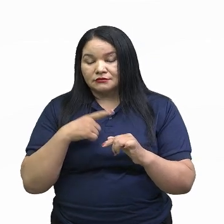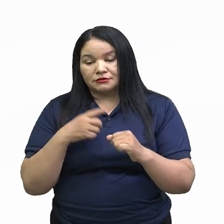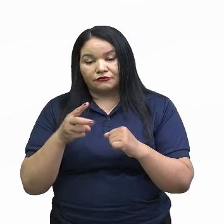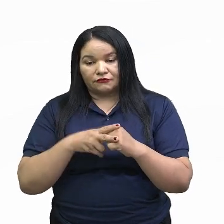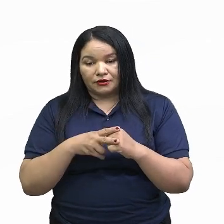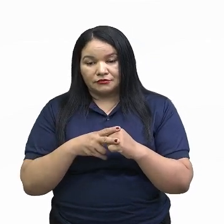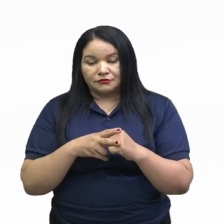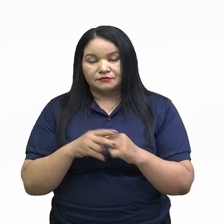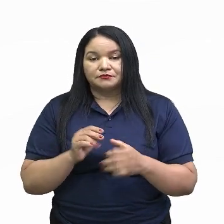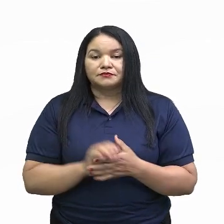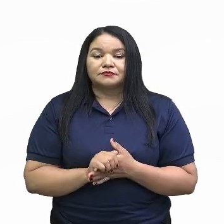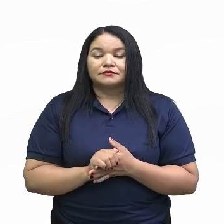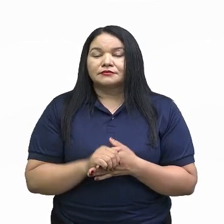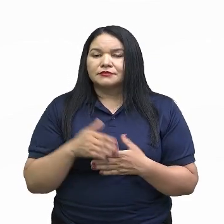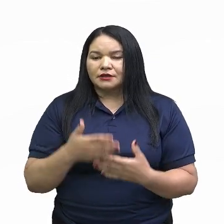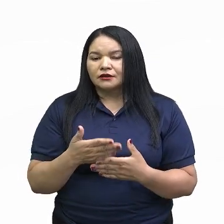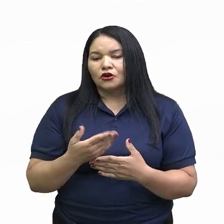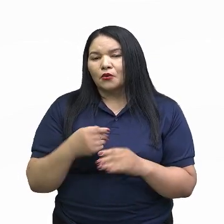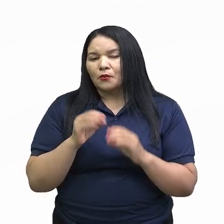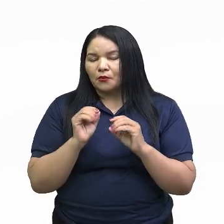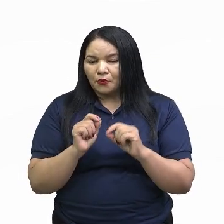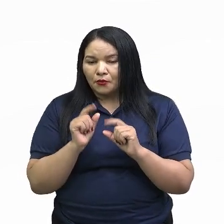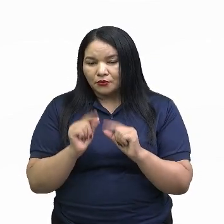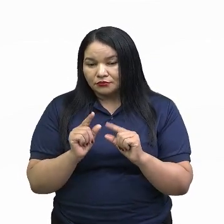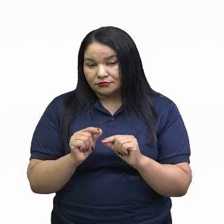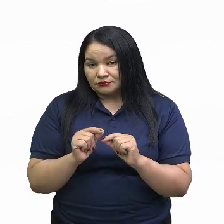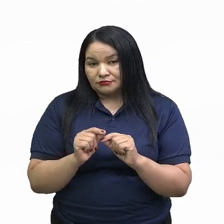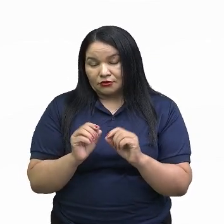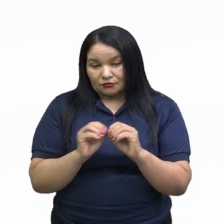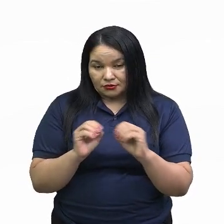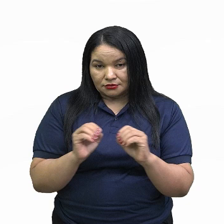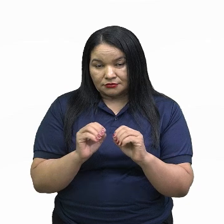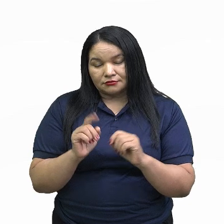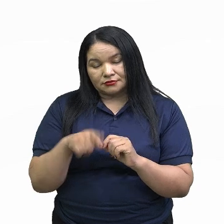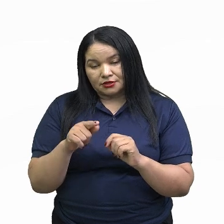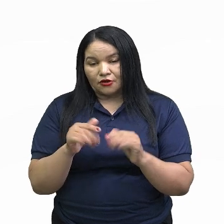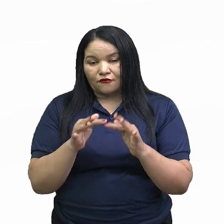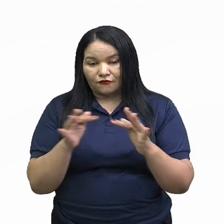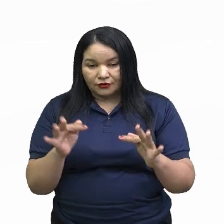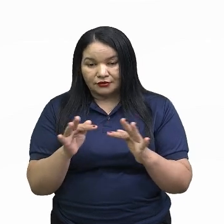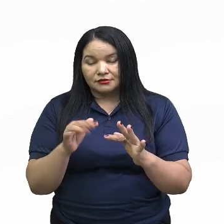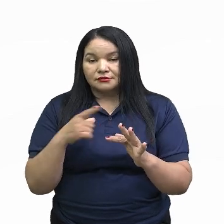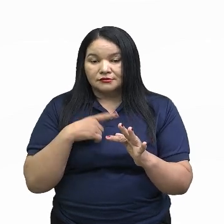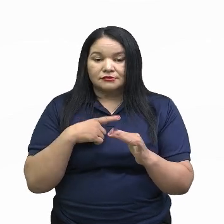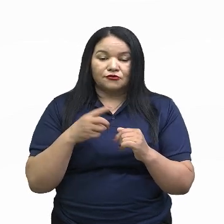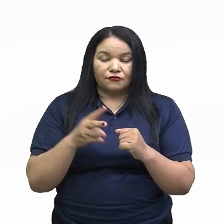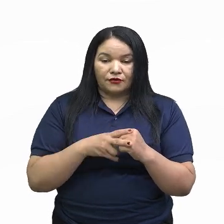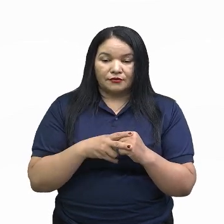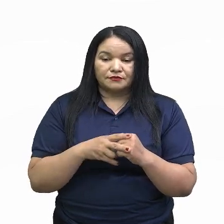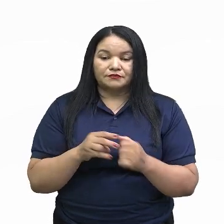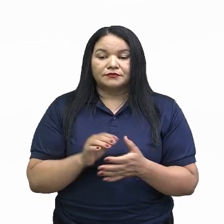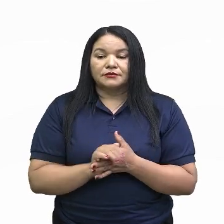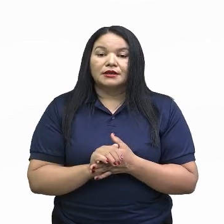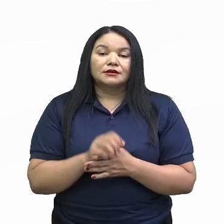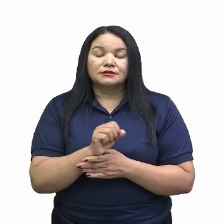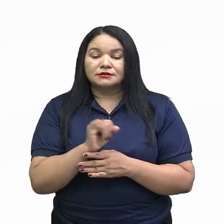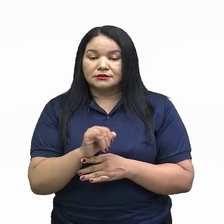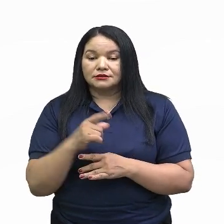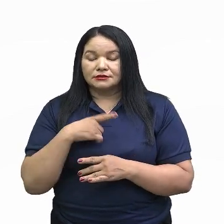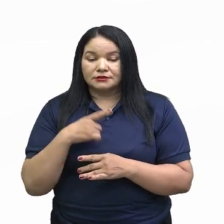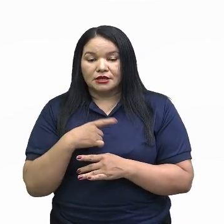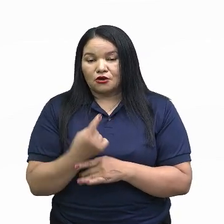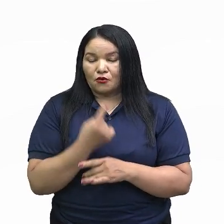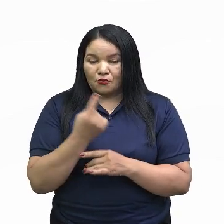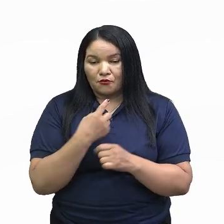Então, como eu havia dito, o que é oração? É uma frase que possui verbo. Quando eu tenho apenas